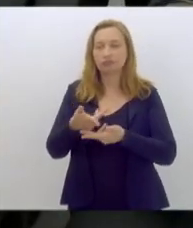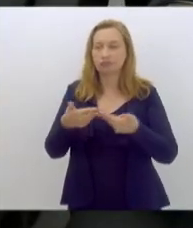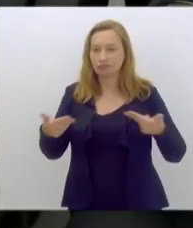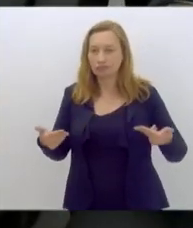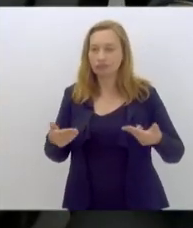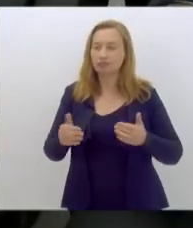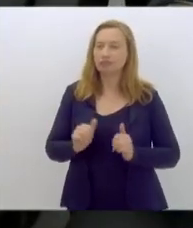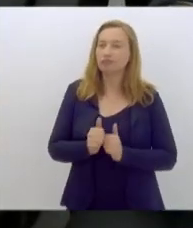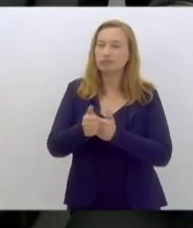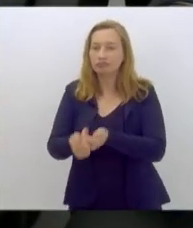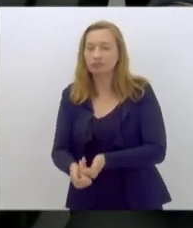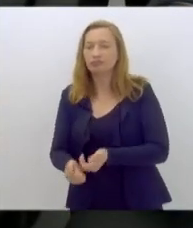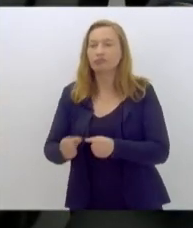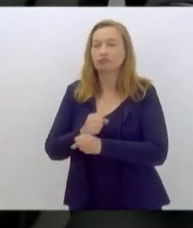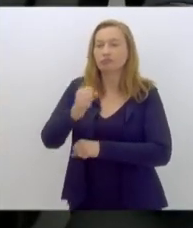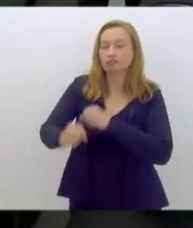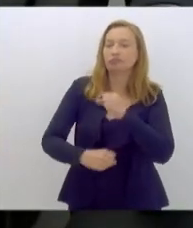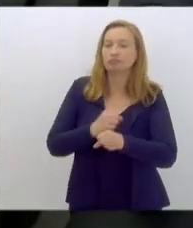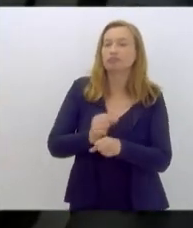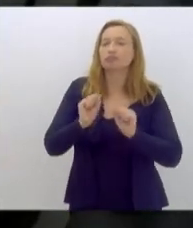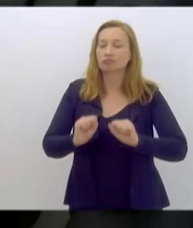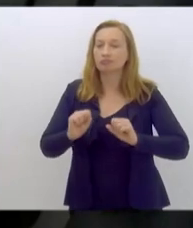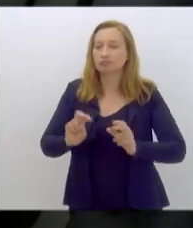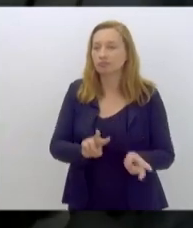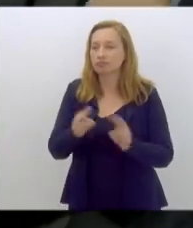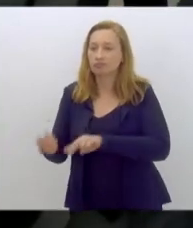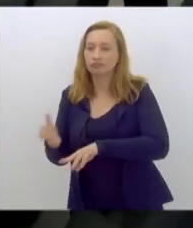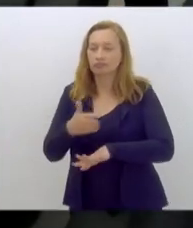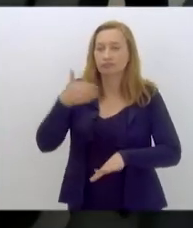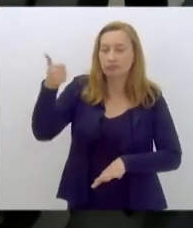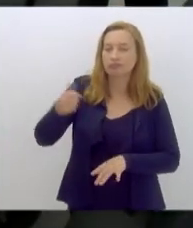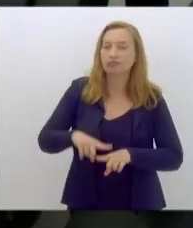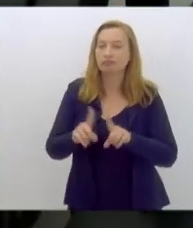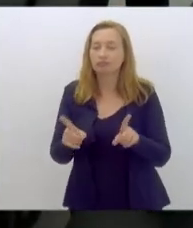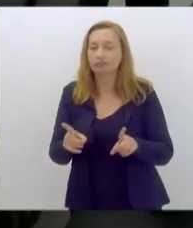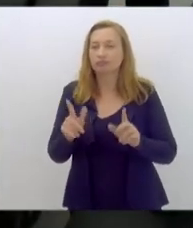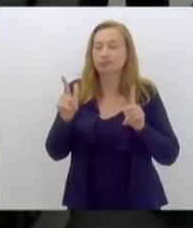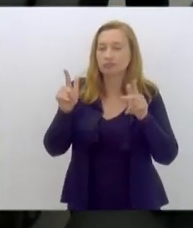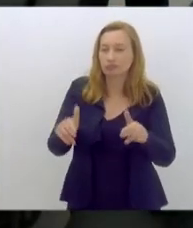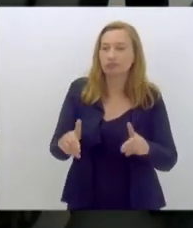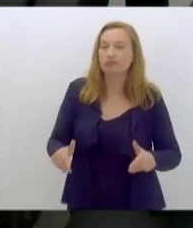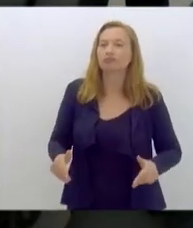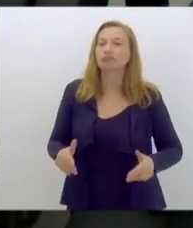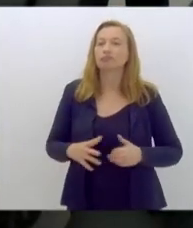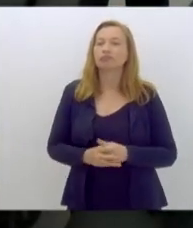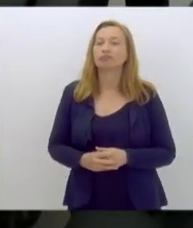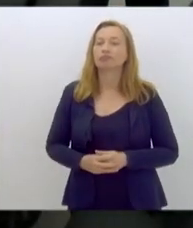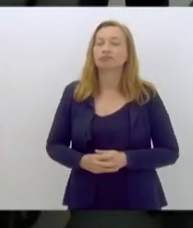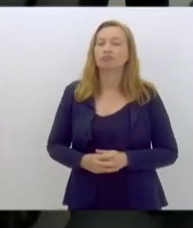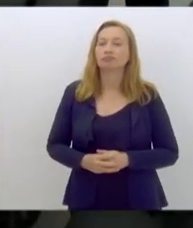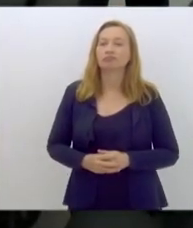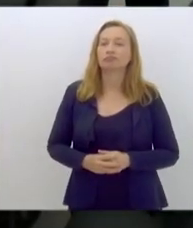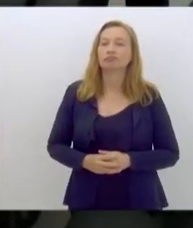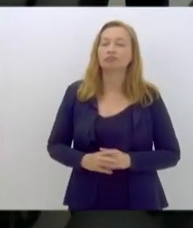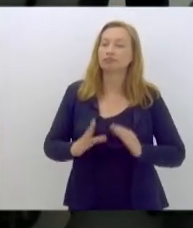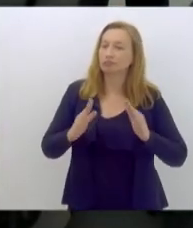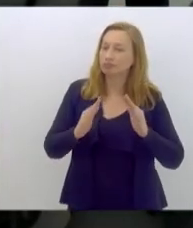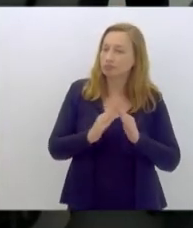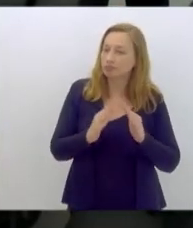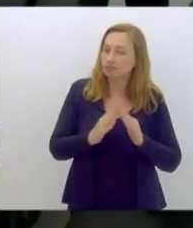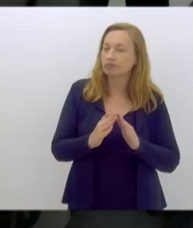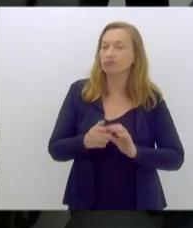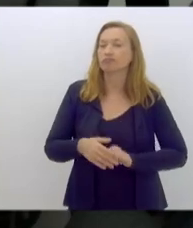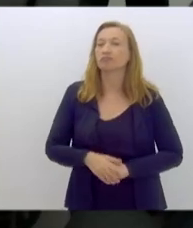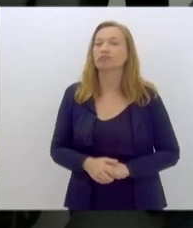conduzam para o ano que vem a gente possa encaminhar um pouco melhor mas a mesma coisa é no na habitação